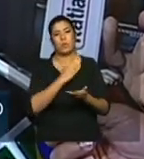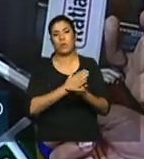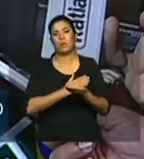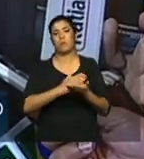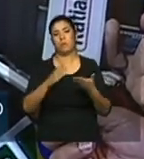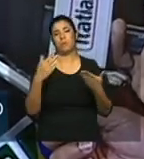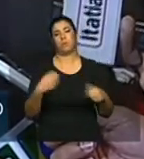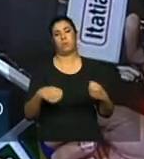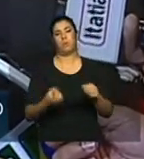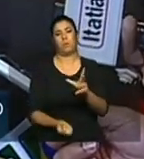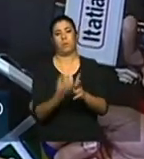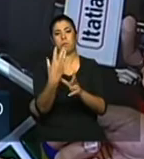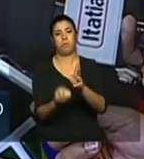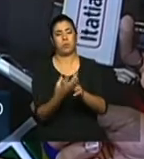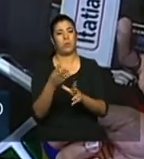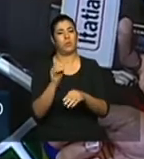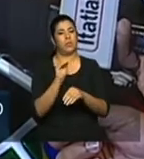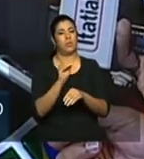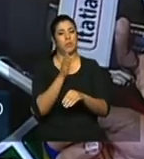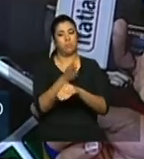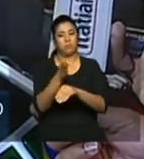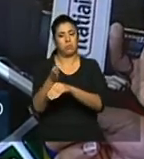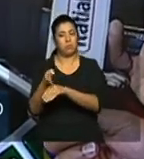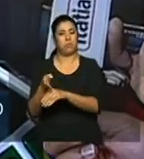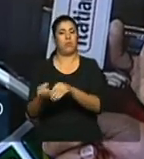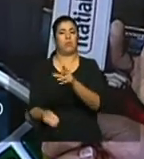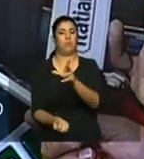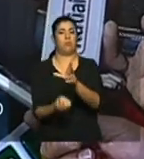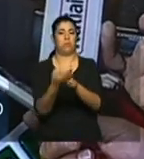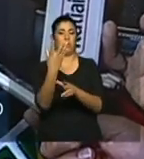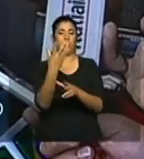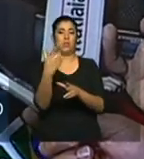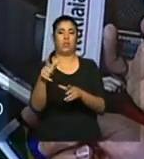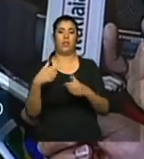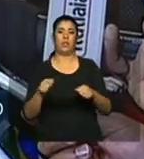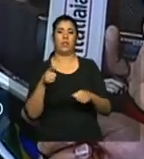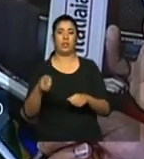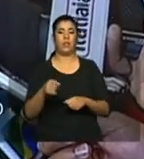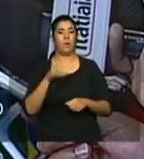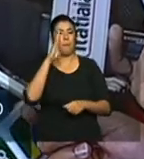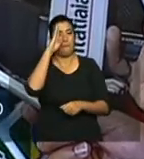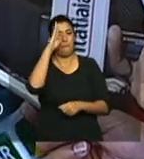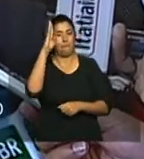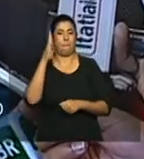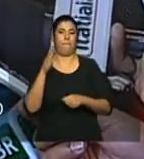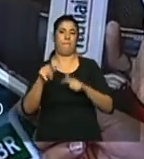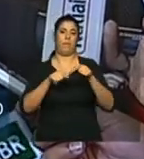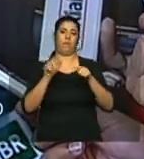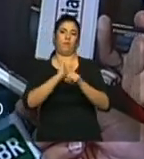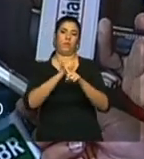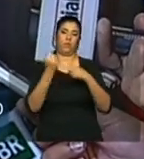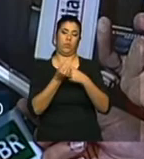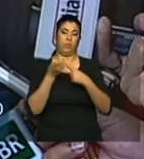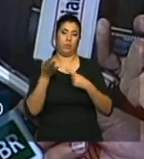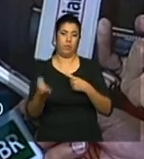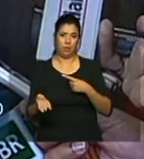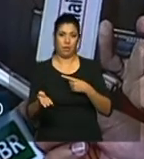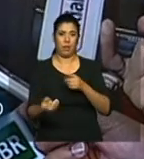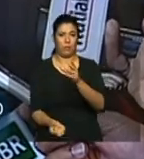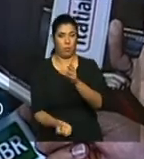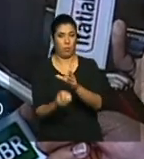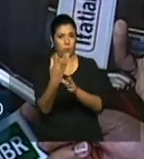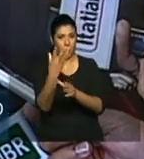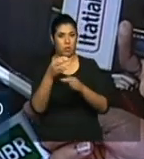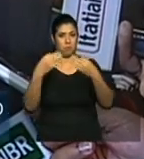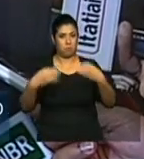terras que eu penso que nós devemos estabelecer o princípio da função social da propriedade para nelas implantar